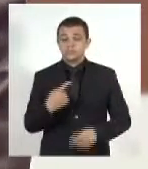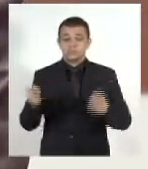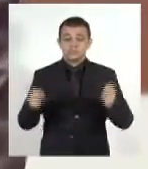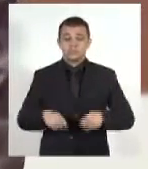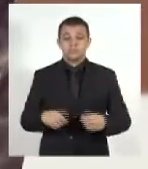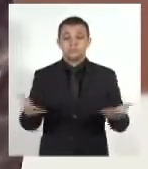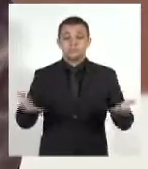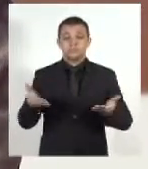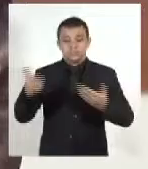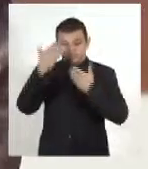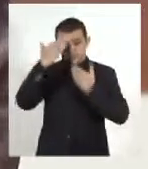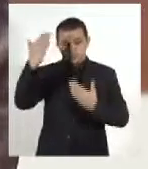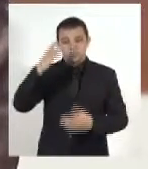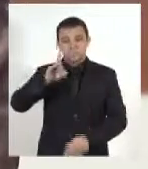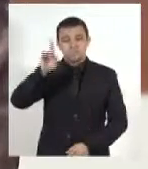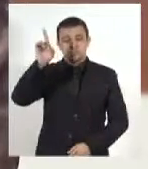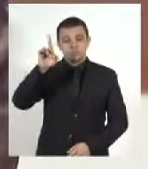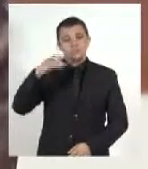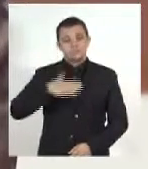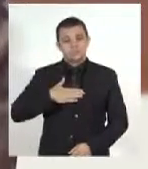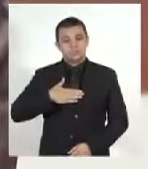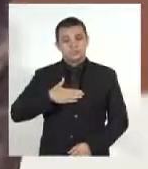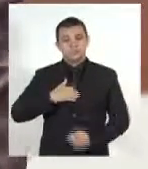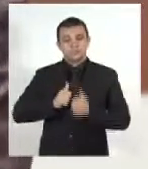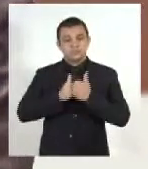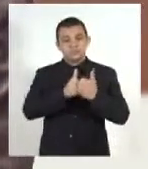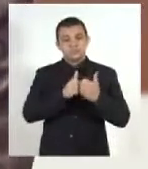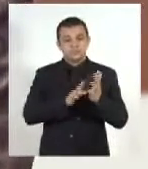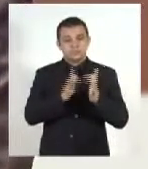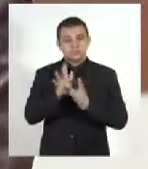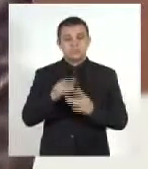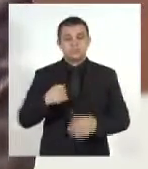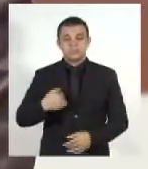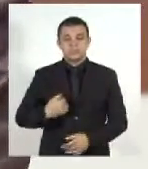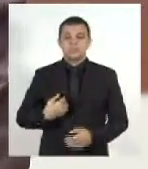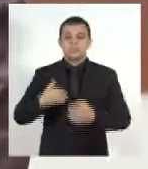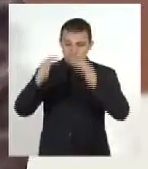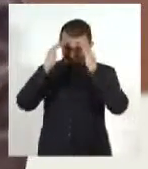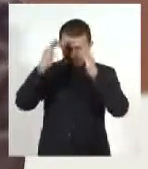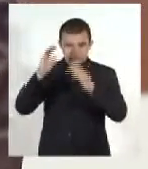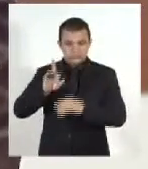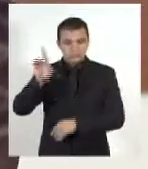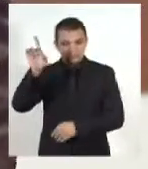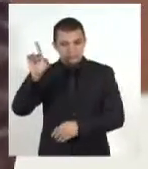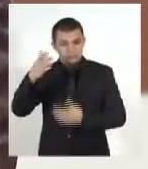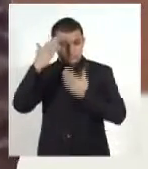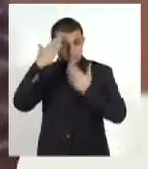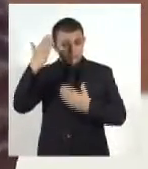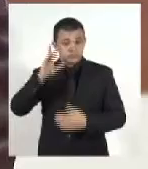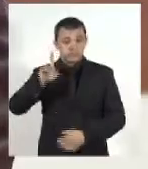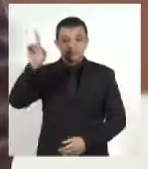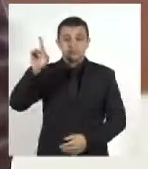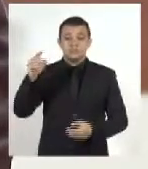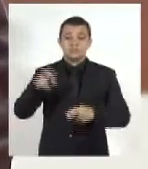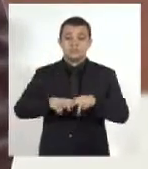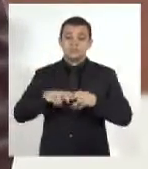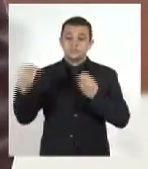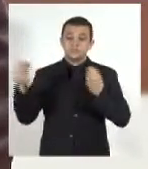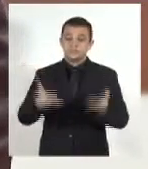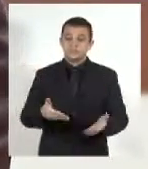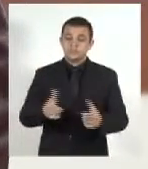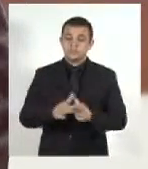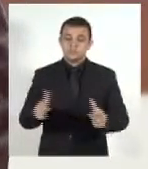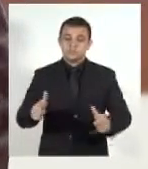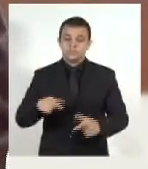Deus. Como cristão, sou unicamente a Deus, agradecer a Deus a oportunidade